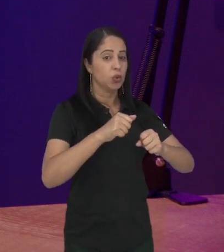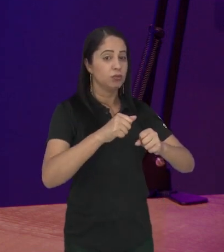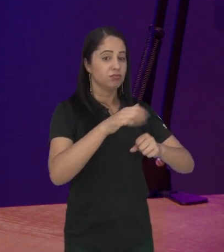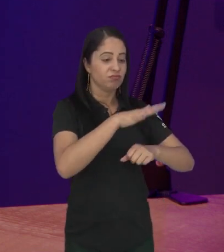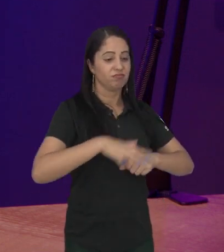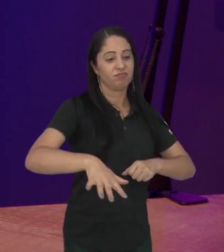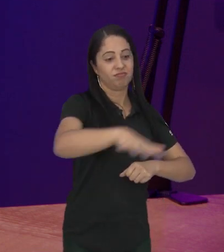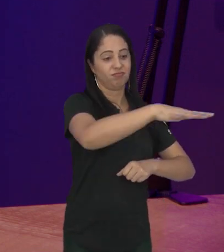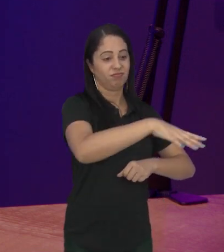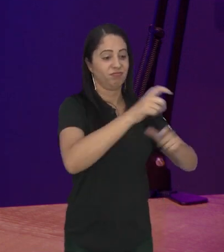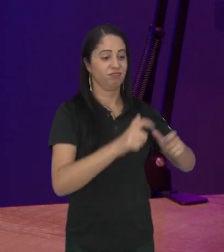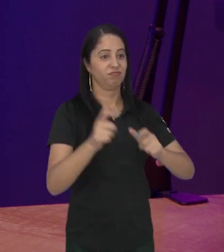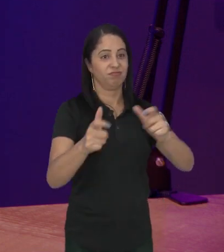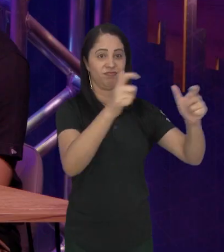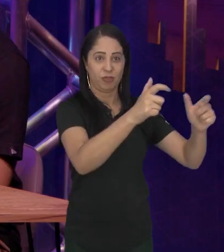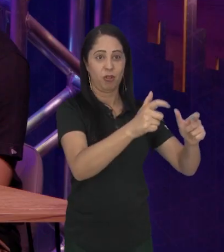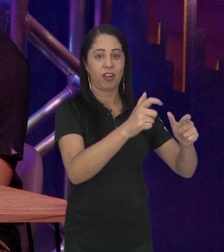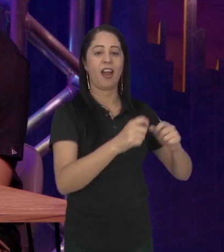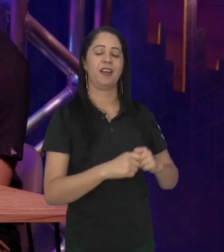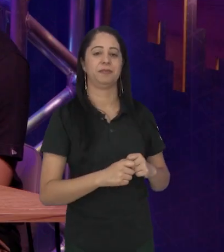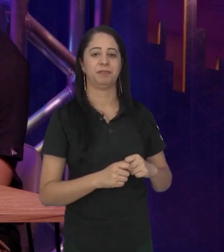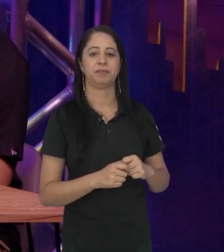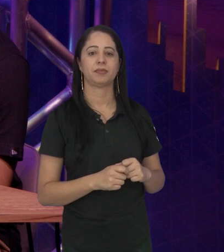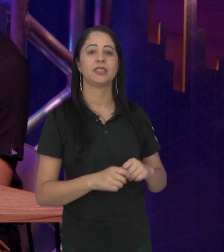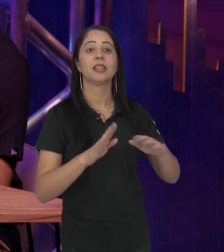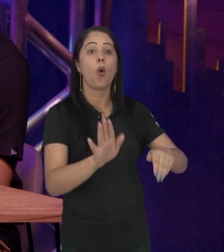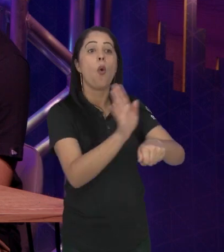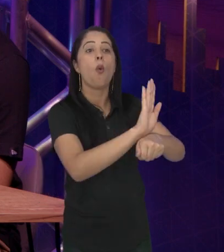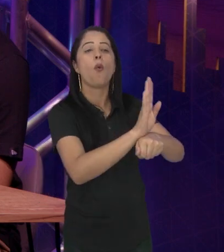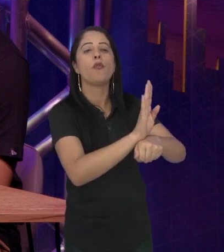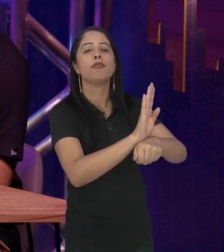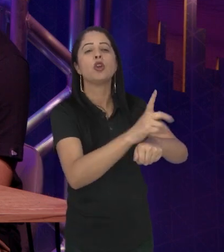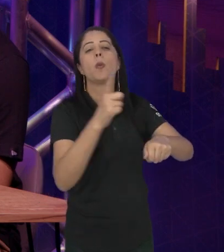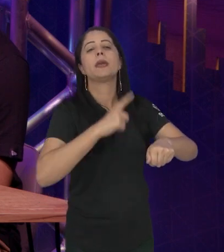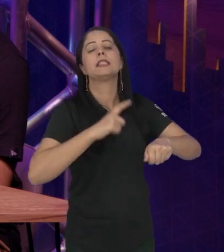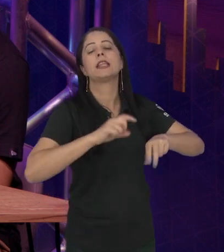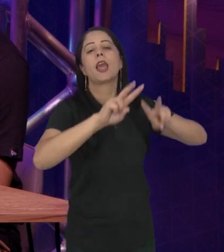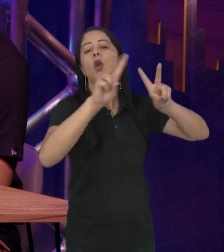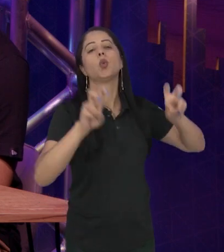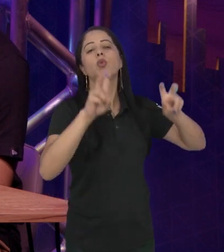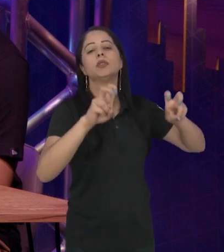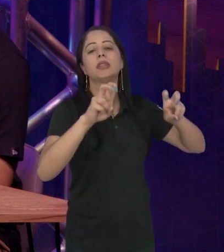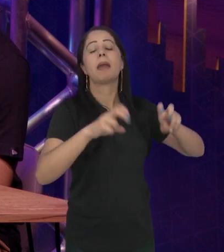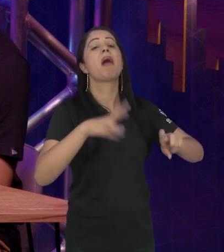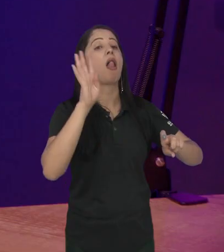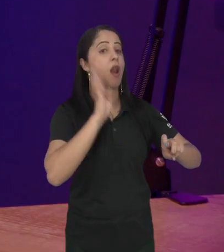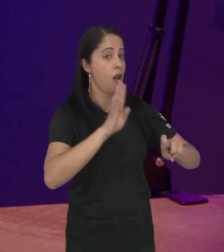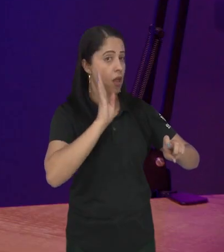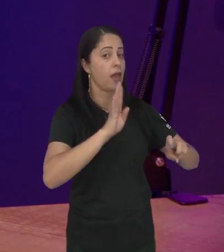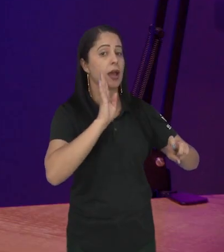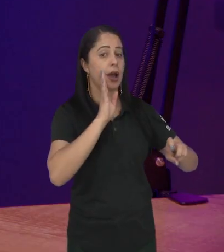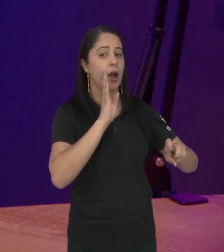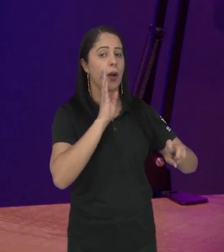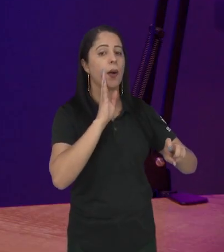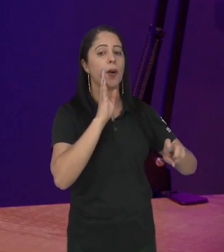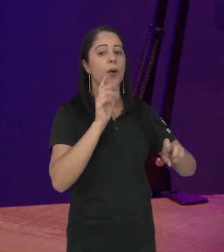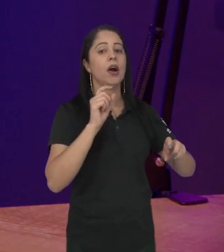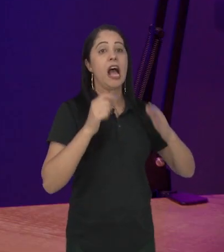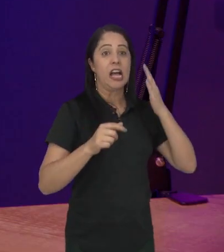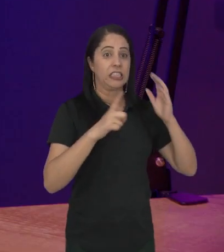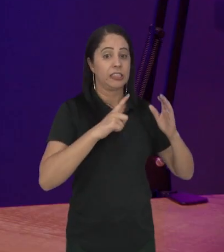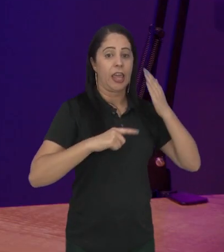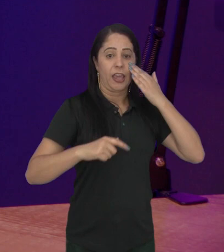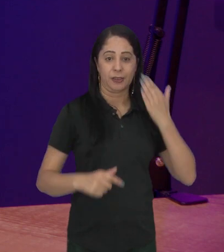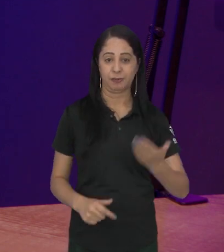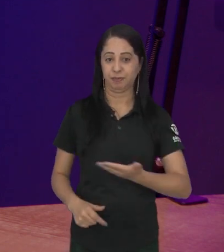E é engraçado porque até esse filme, ele também traz uma discussão por trás dele que eu achei muito legal. A gente tem